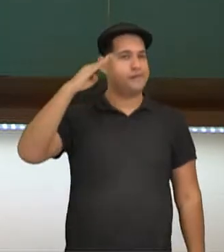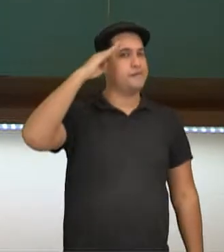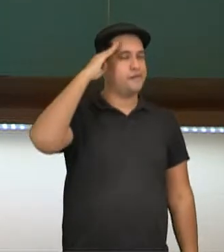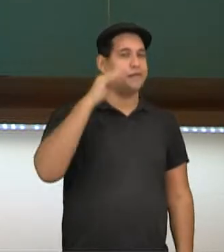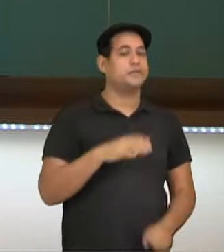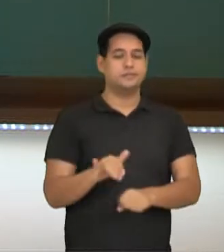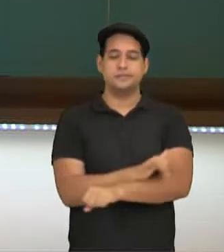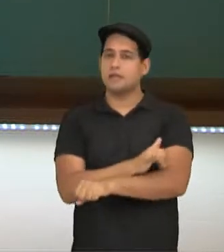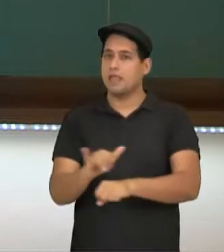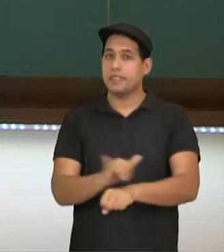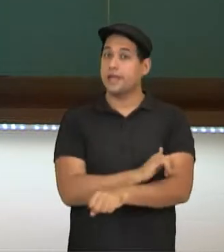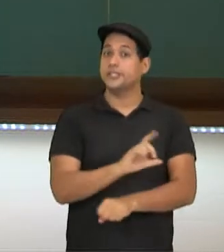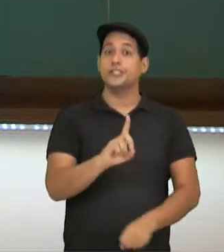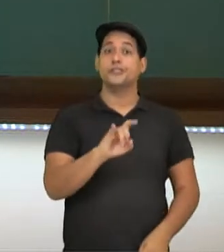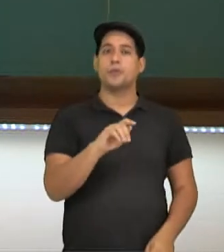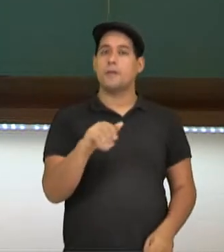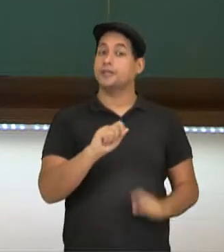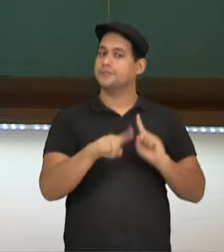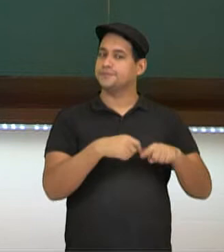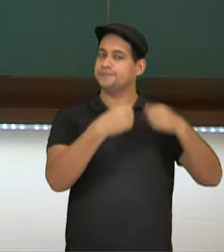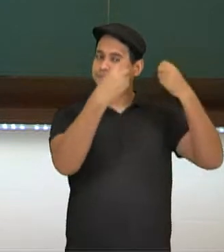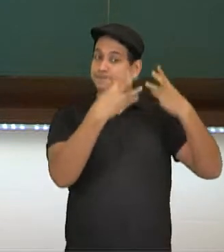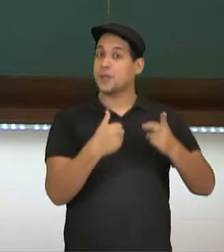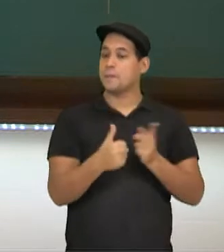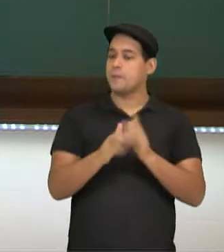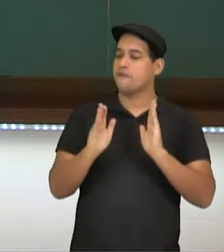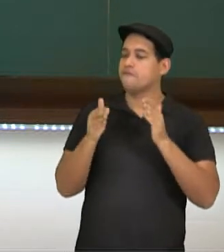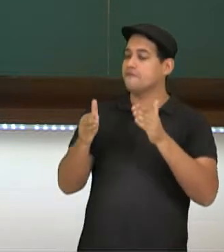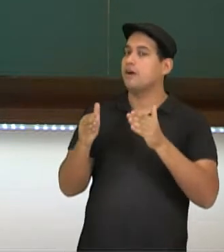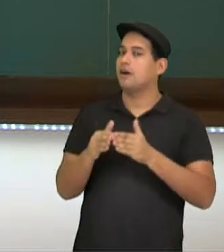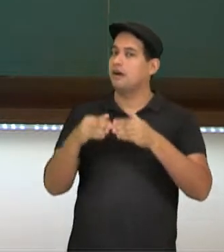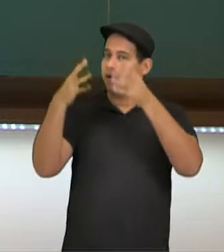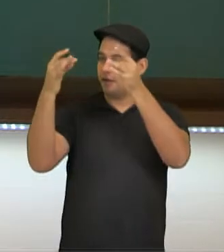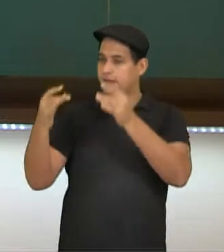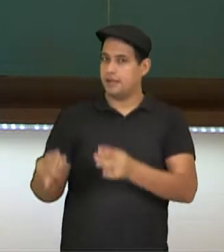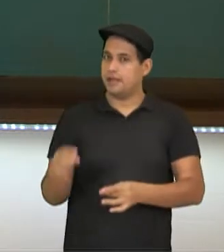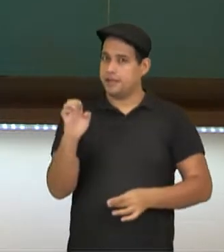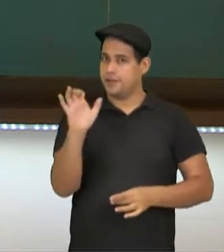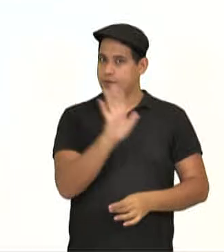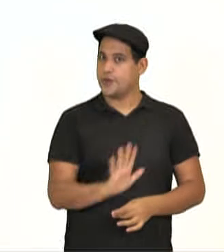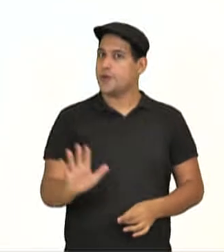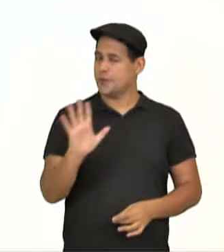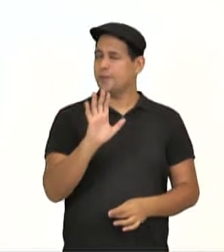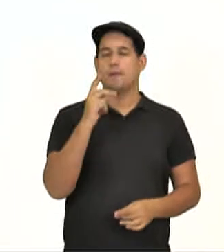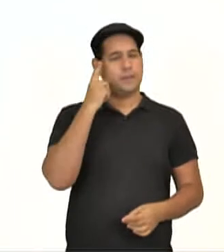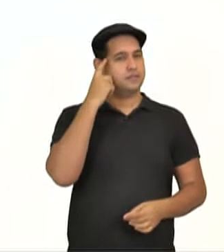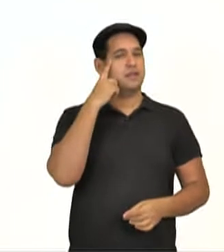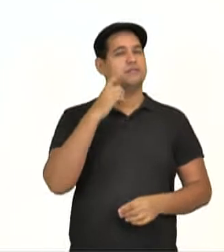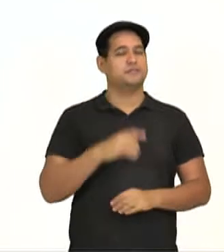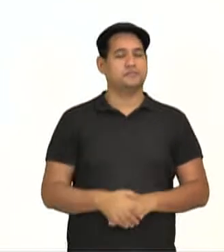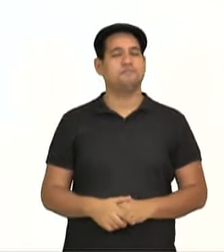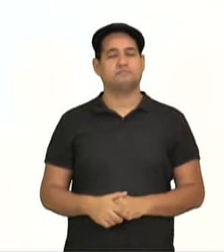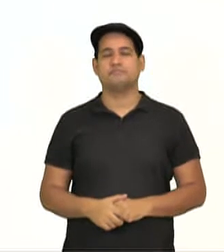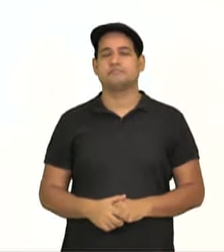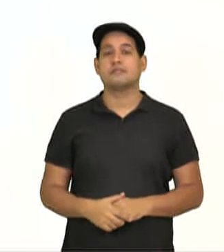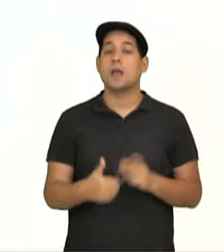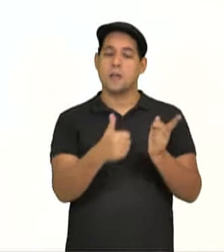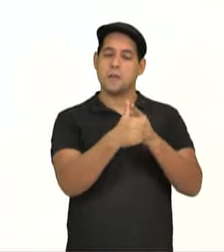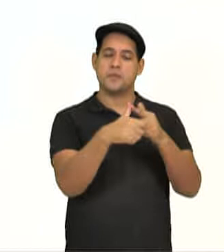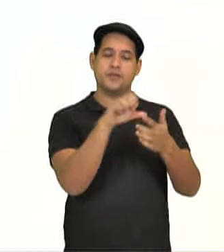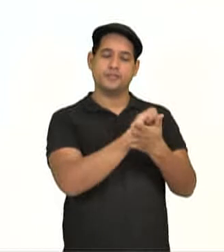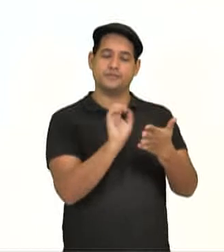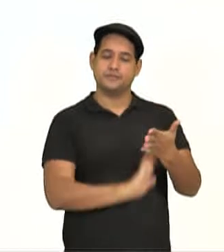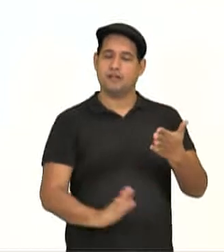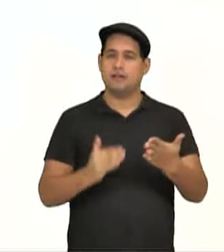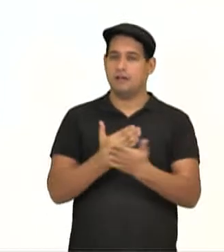estratégia diplomática, deixa isso para depois. Primeiro vamos fazer outras coisas na Europa. Tá? Mas vamos para a nossa primeira atividade